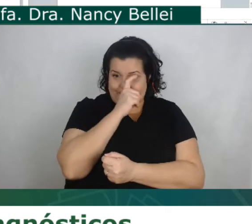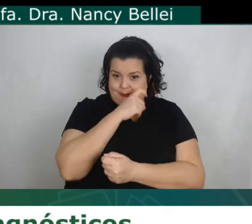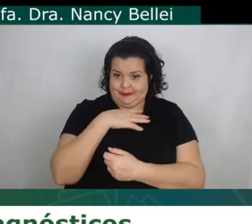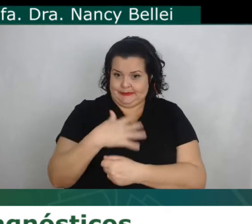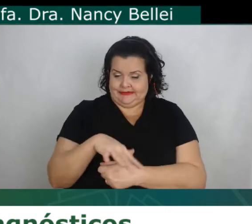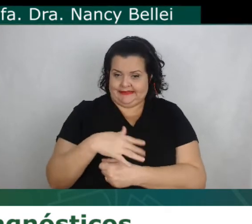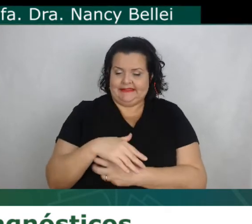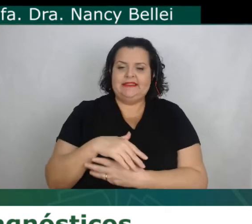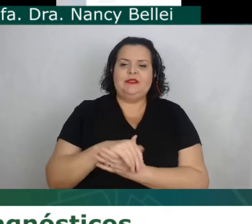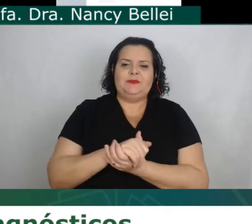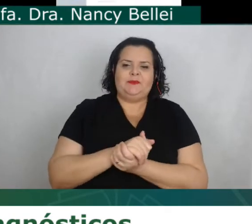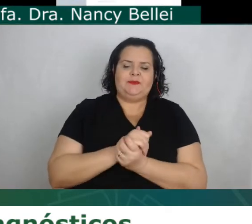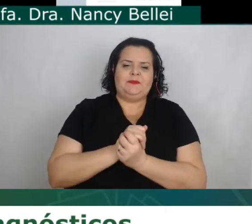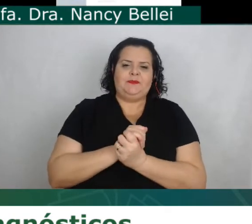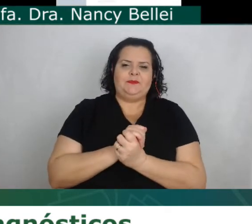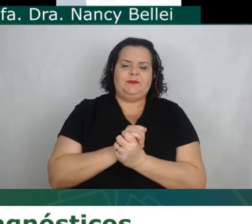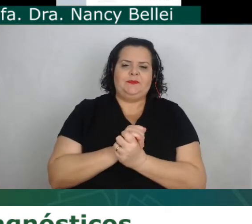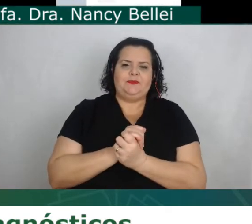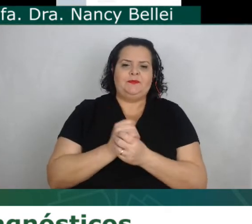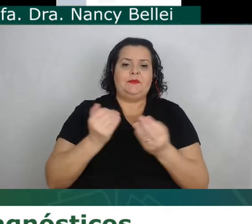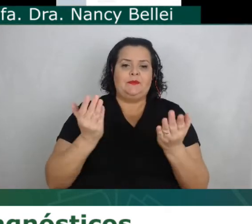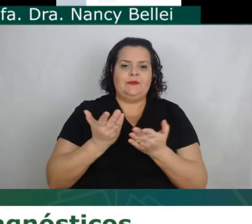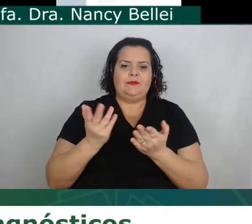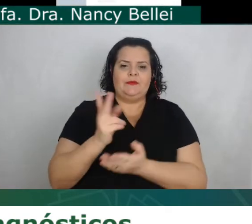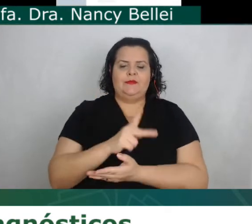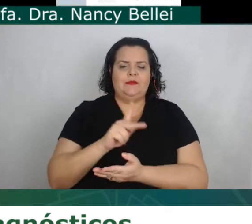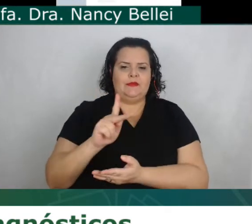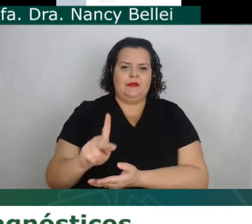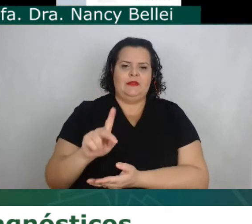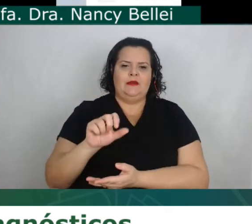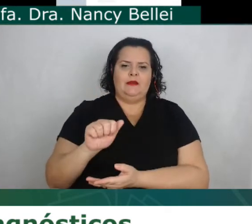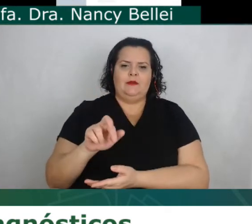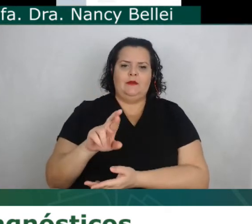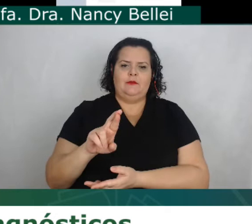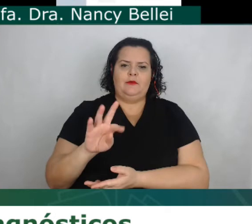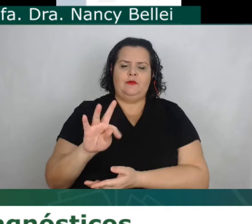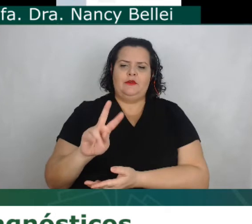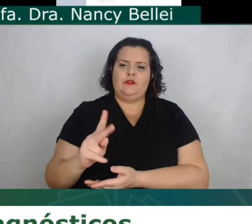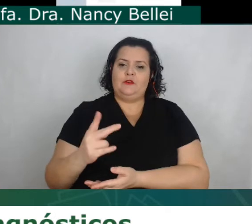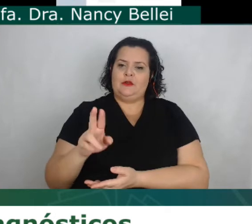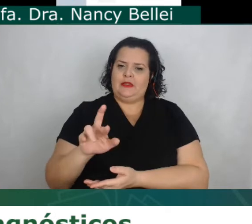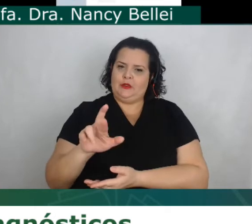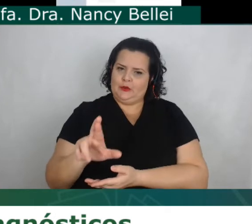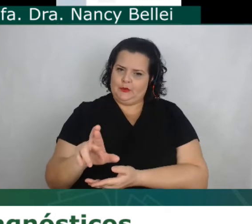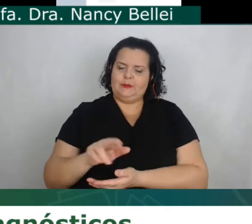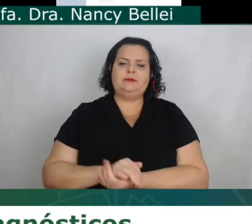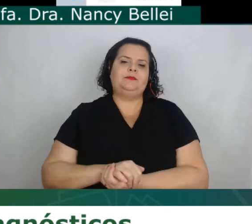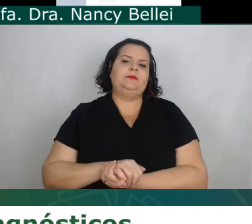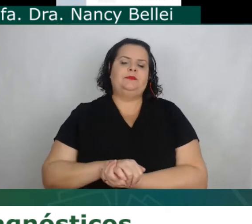complicada. Bom, vamos chamar a seguir o professor Arthur Quioro. Por favor, professor.